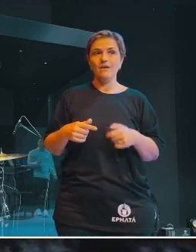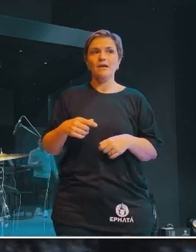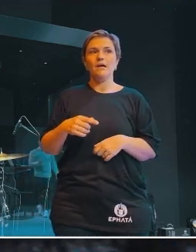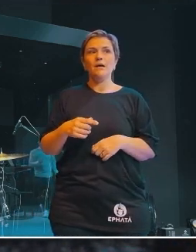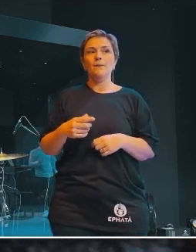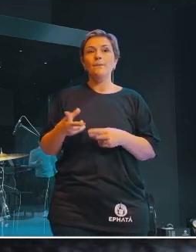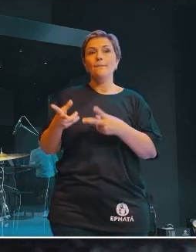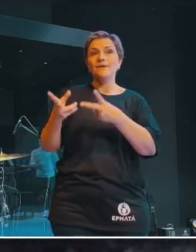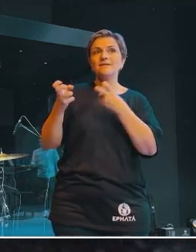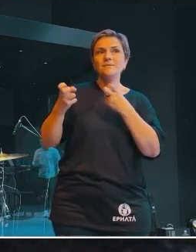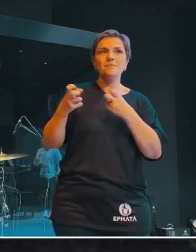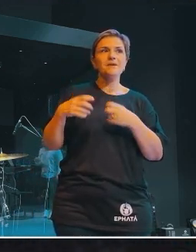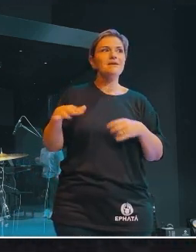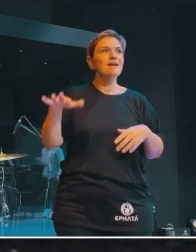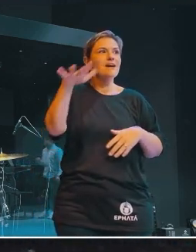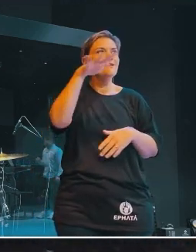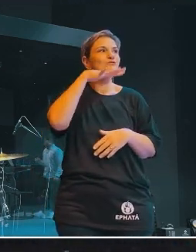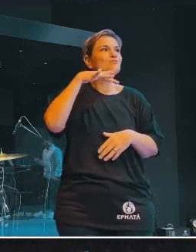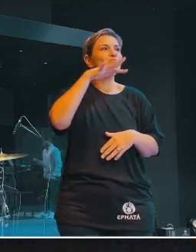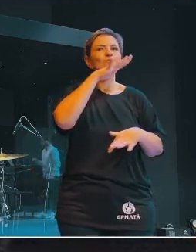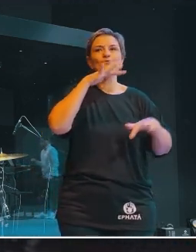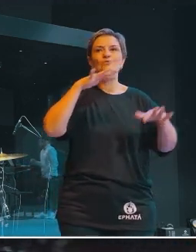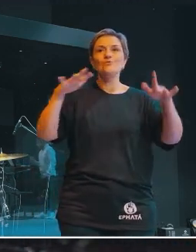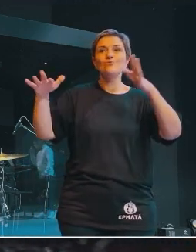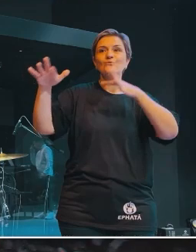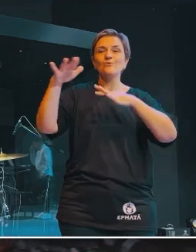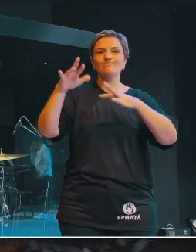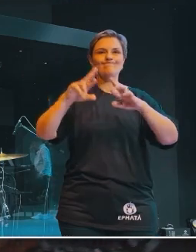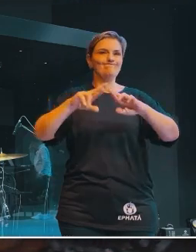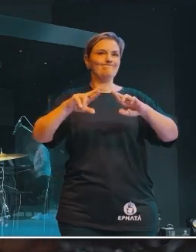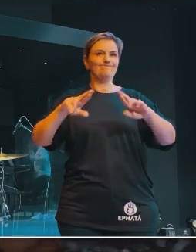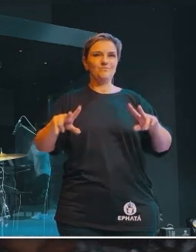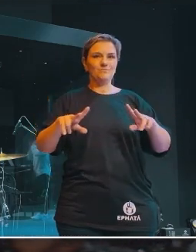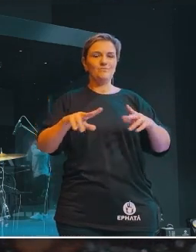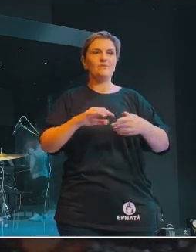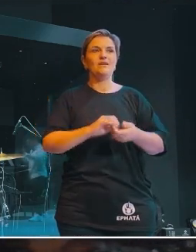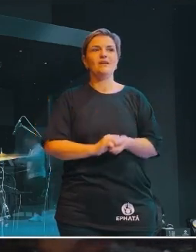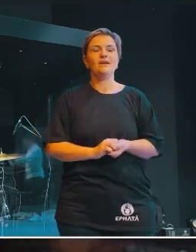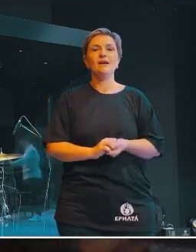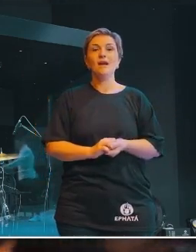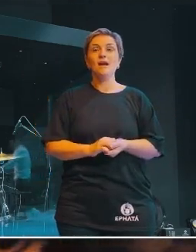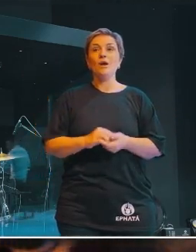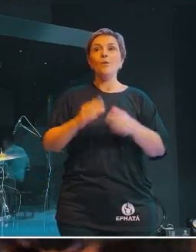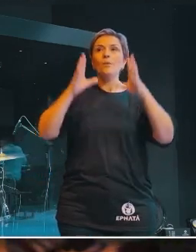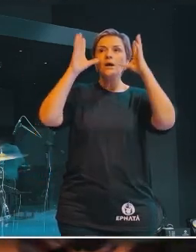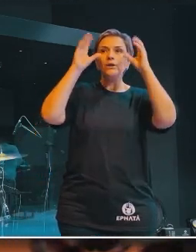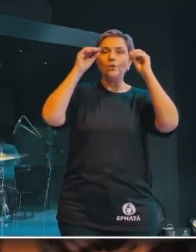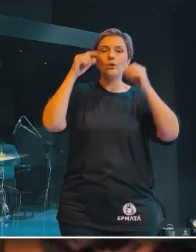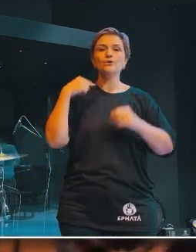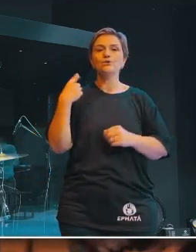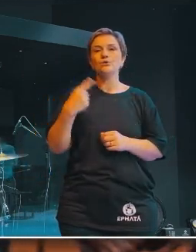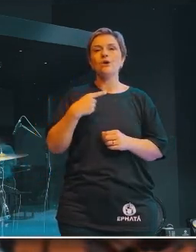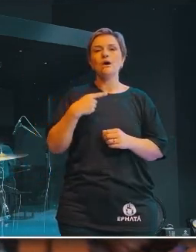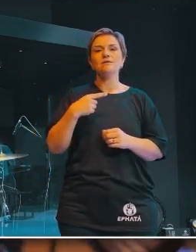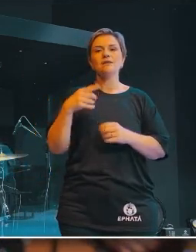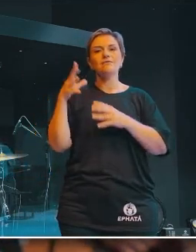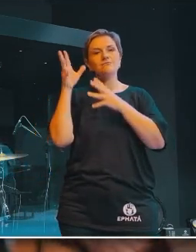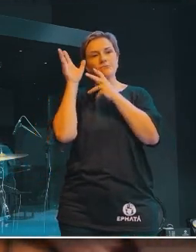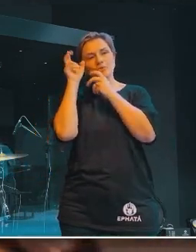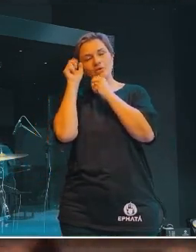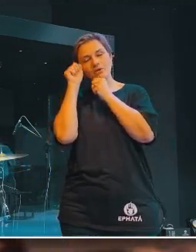Percebi que a atmosfera mudou. Você ainda está comigo? Uma noite nós estávamos deitados na cama, na nossa